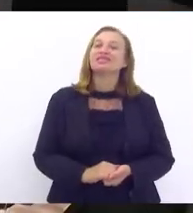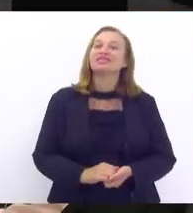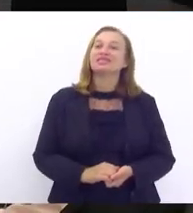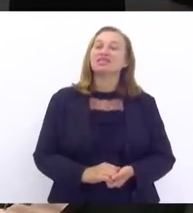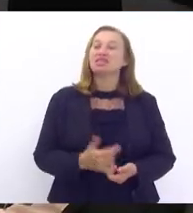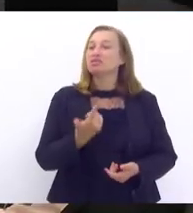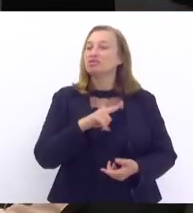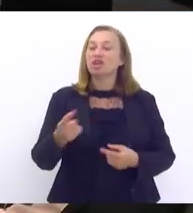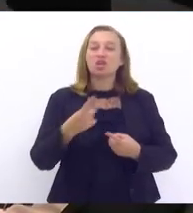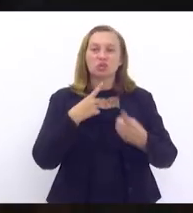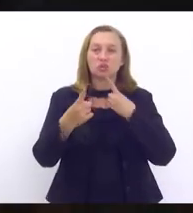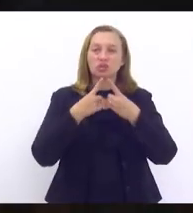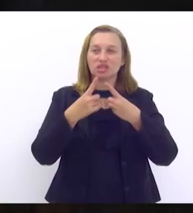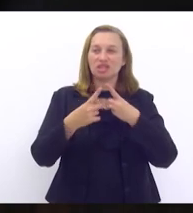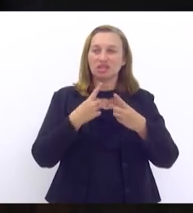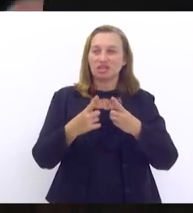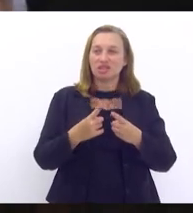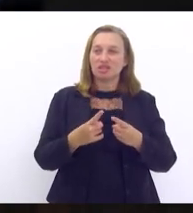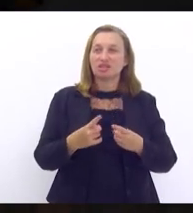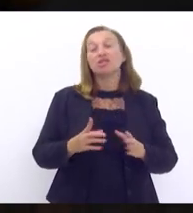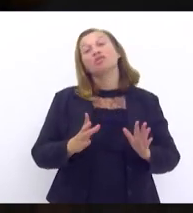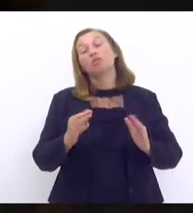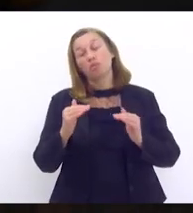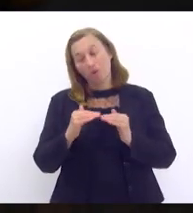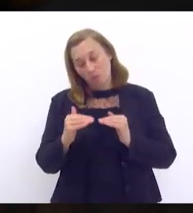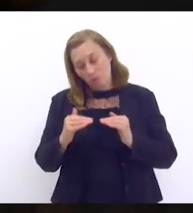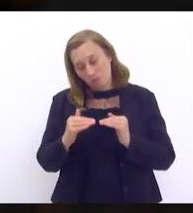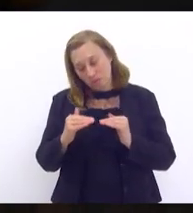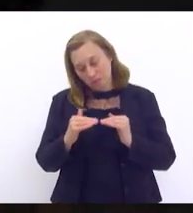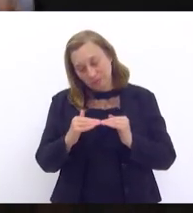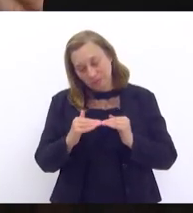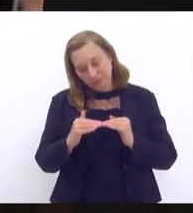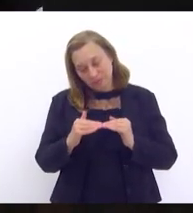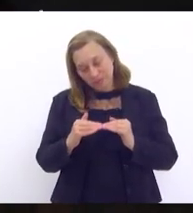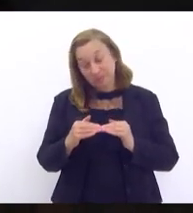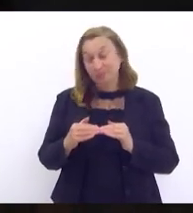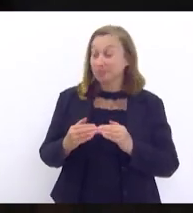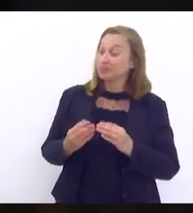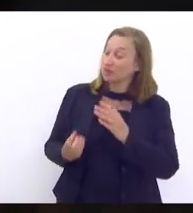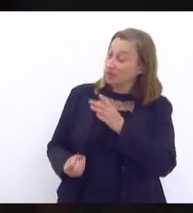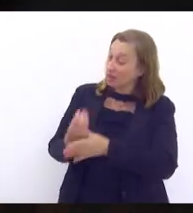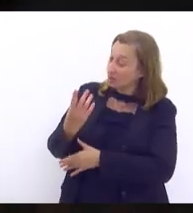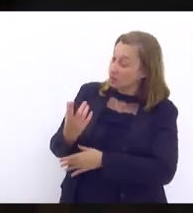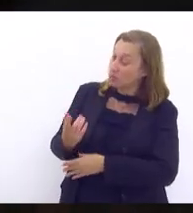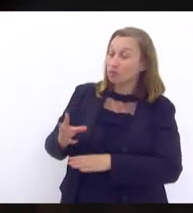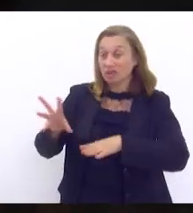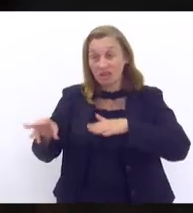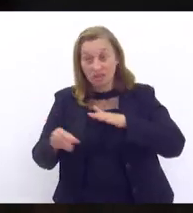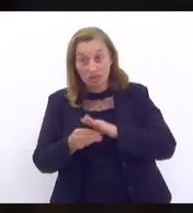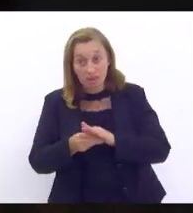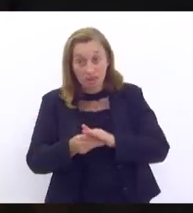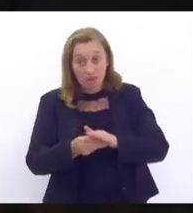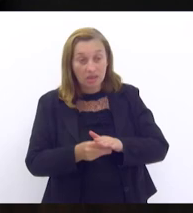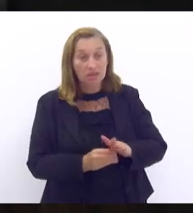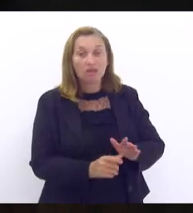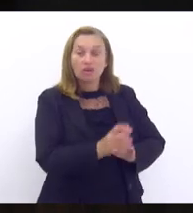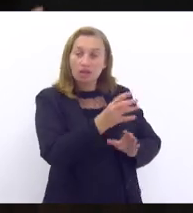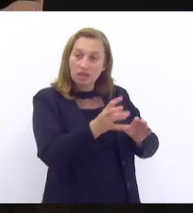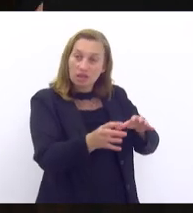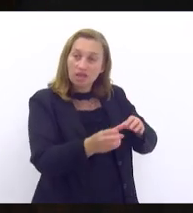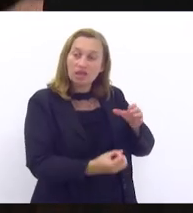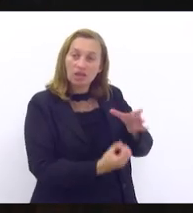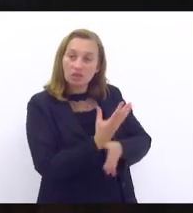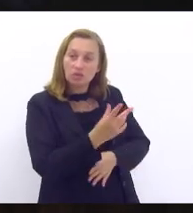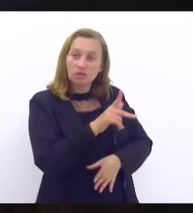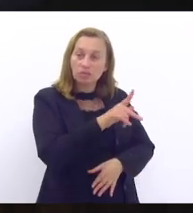Não havendo mais quem queira discutir, conforme acordo entre o autor da emenda com o autor do PL,